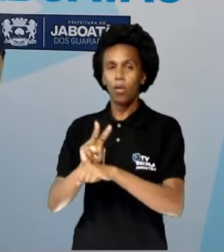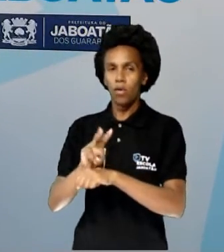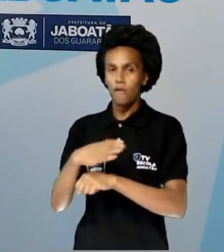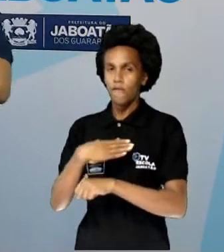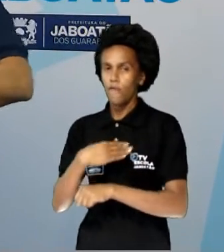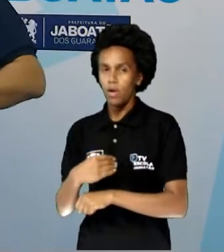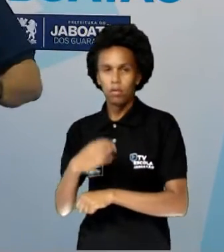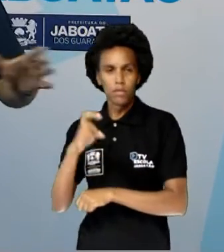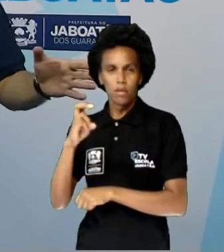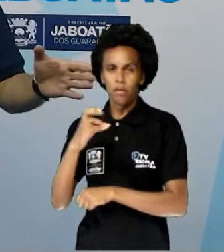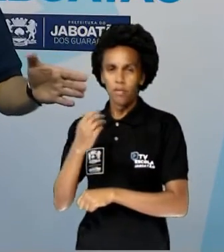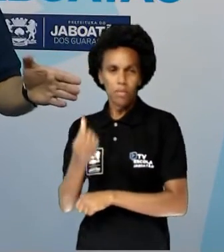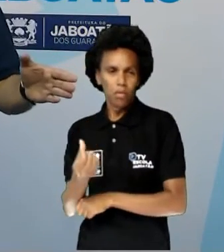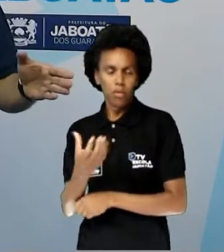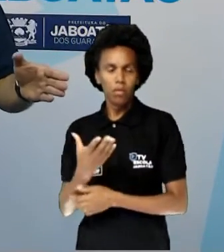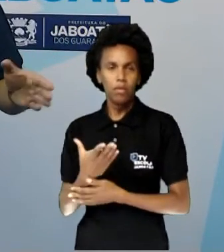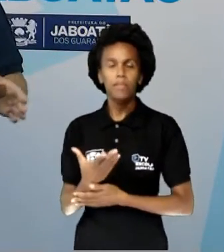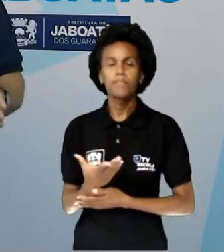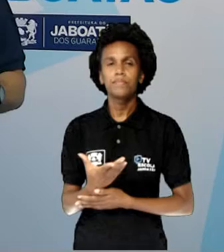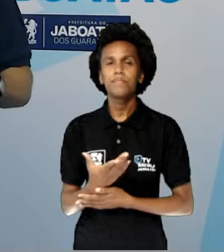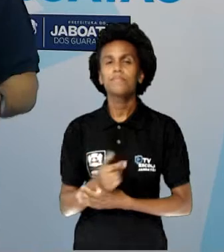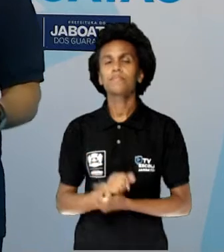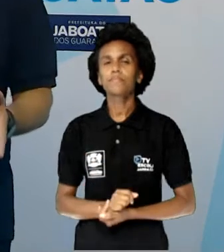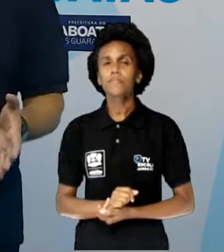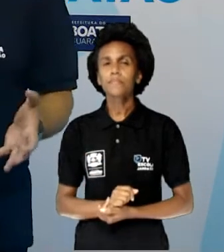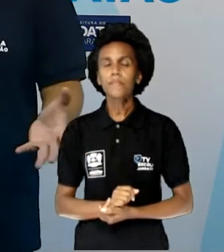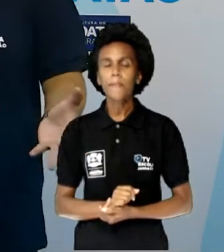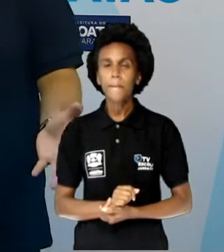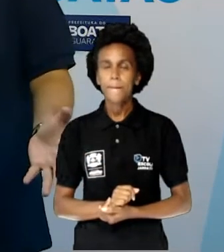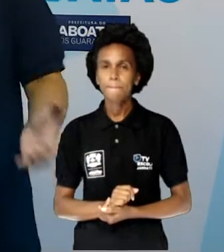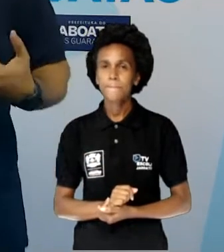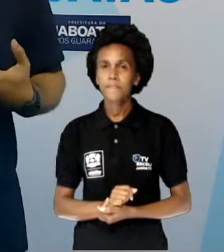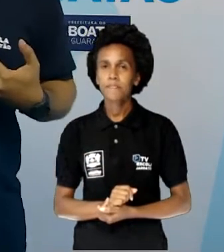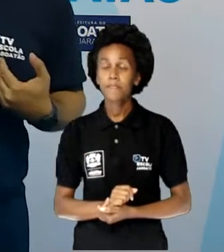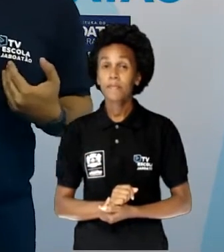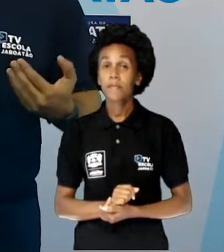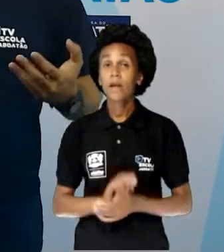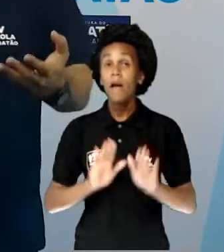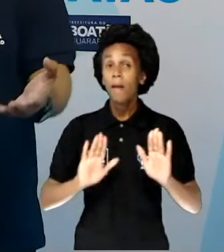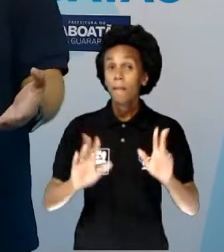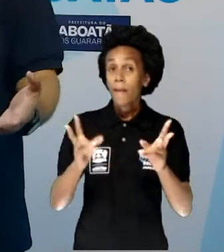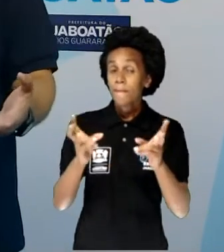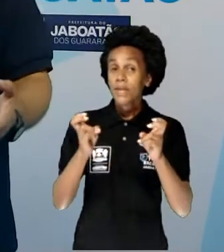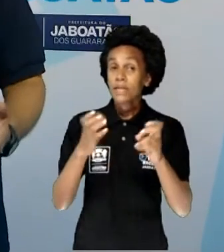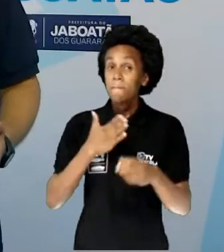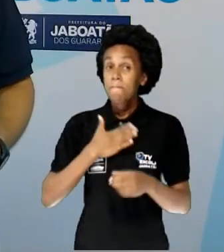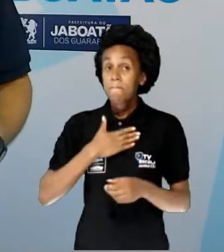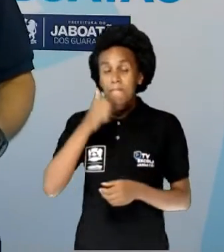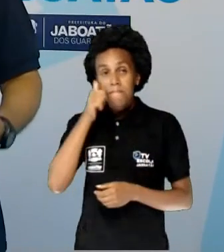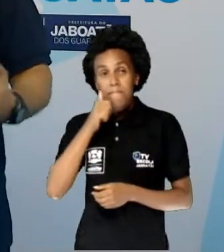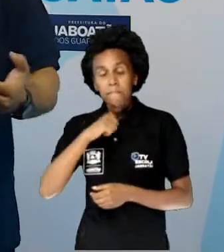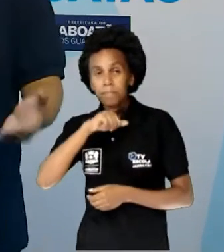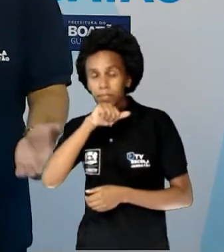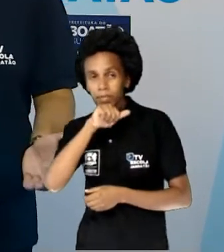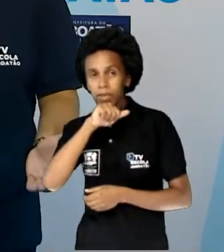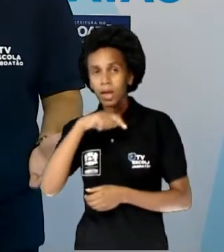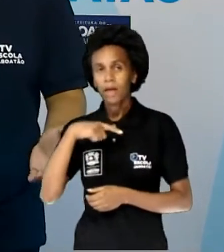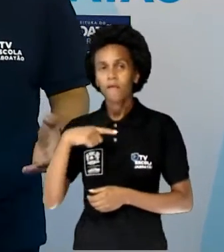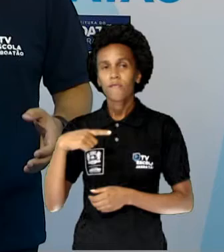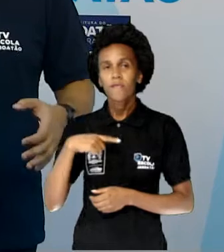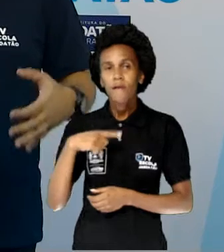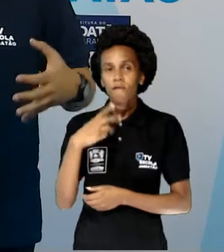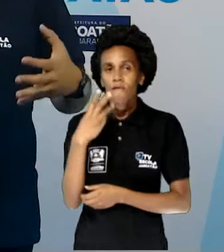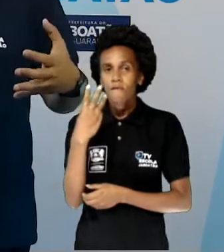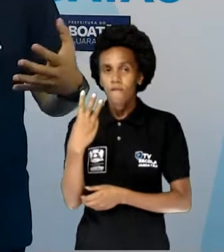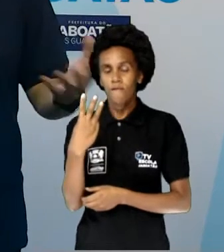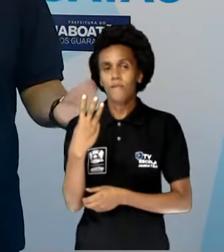embora fosse um trabalho enorme, né? Mas perceba que nossa mãe, a própria minha mãe, ela teve aí 3 filhos,